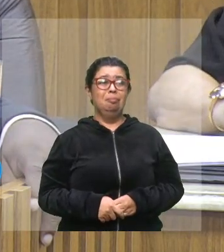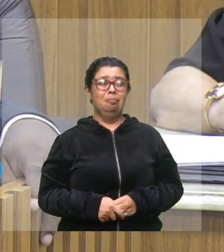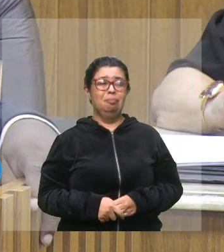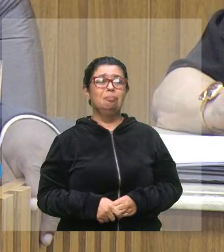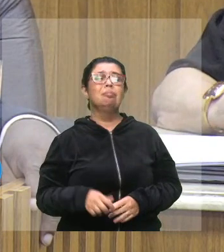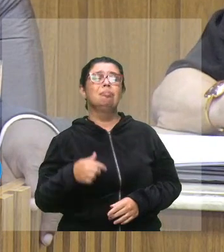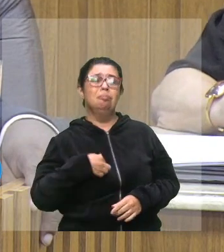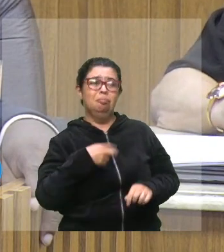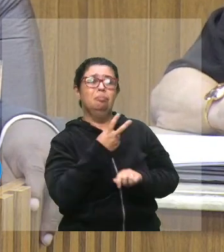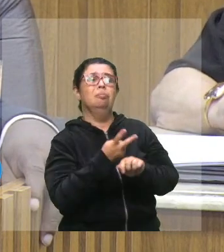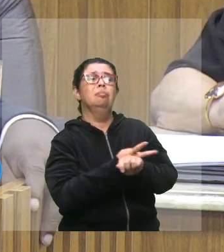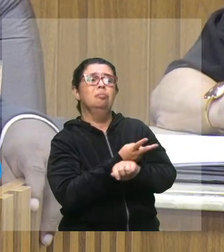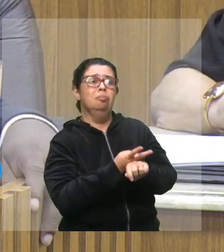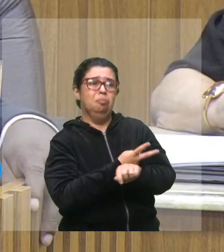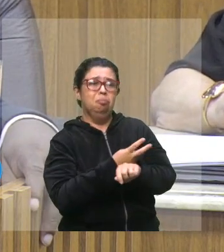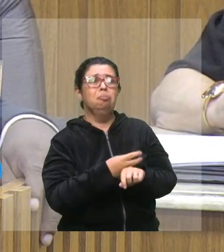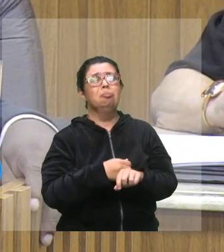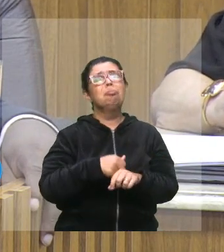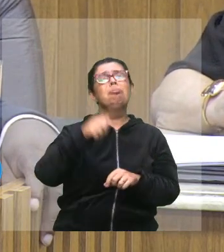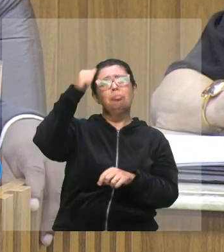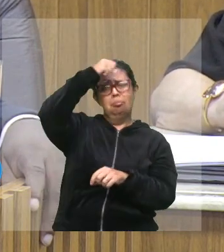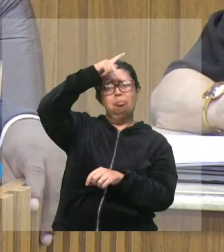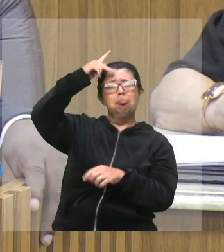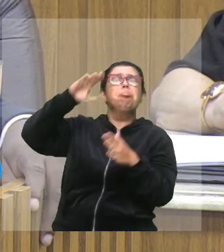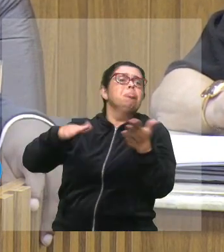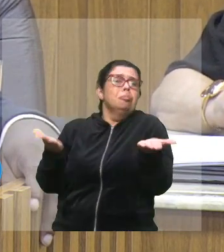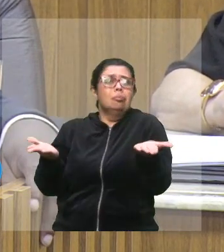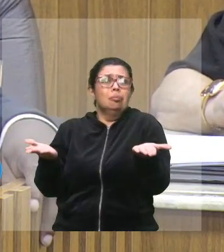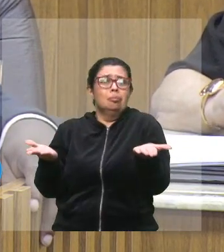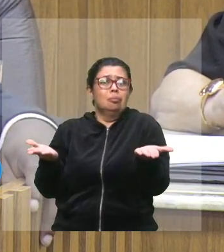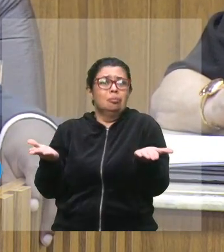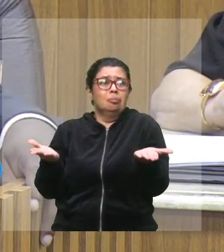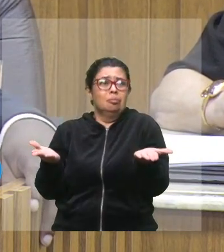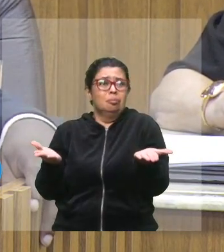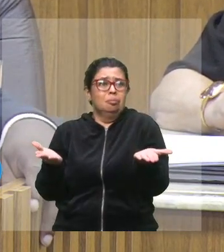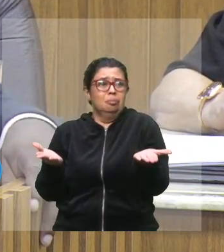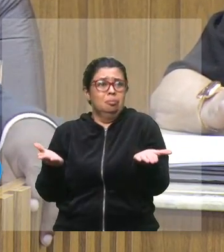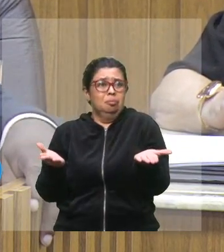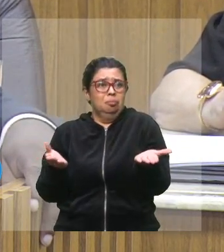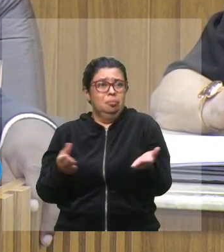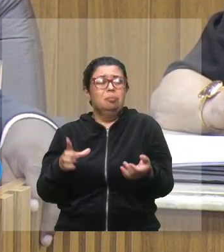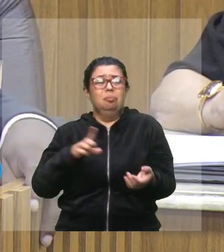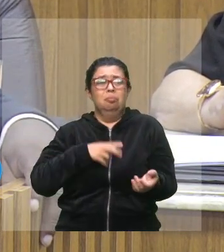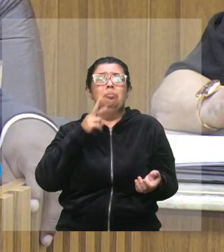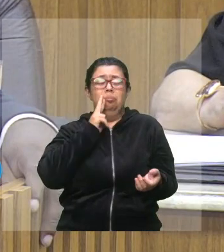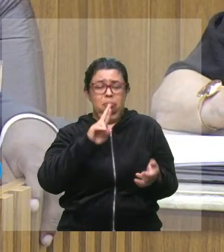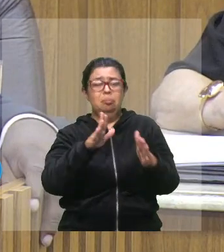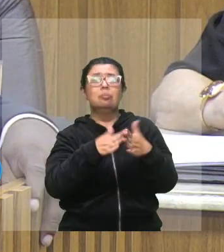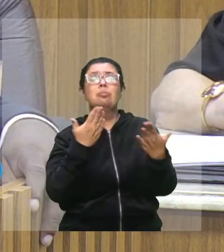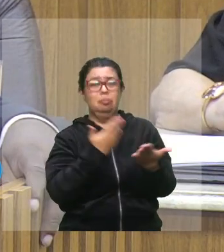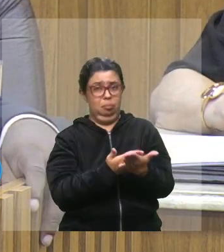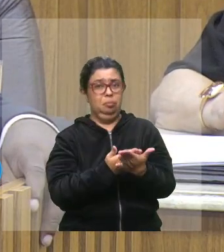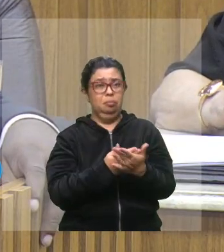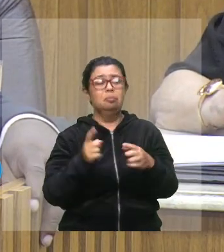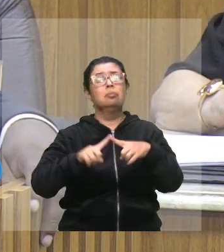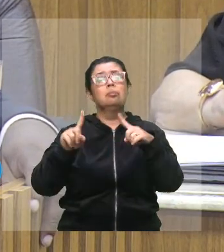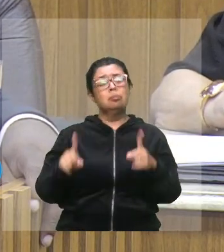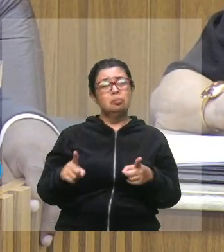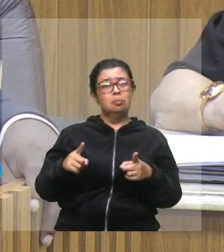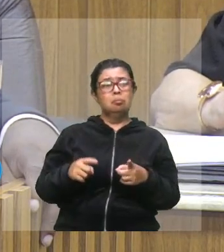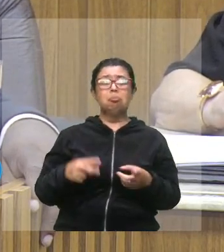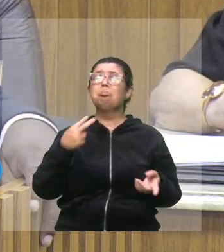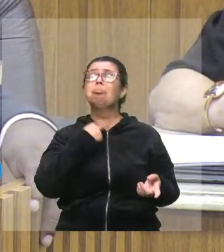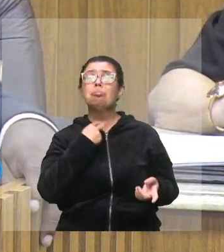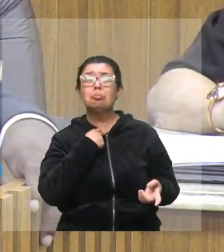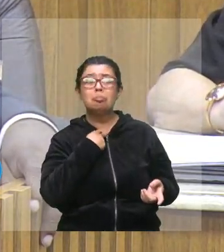procurar pessoalmente, vou falar com o prefeito o que aconteceu. E claro que vai ter resposta no requerimento do Fabinho, mas não podemos